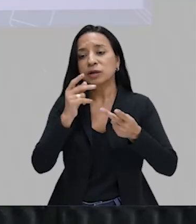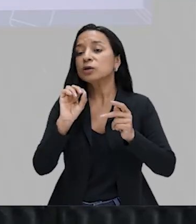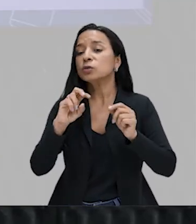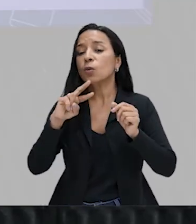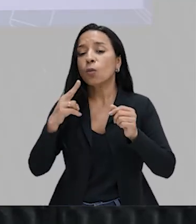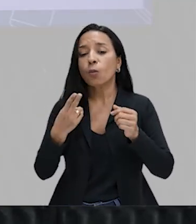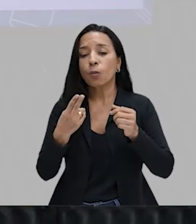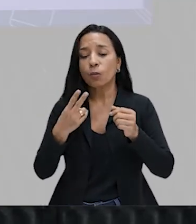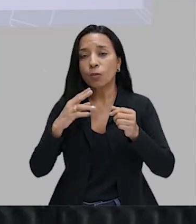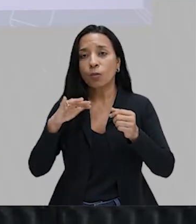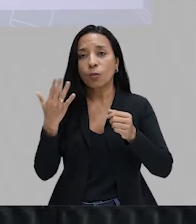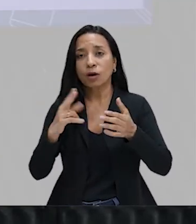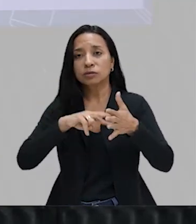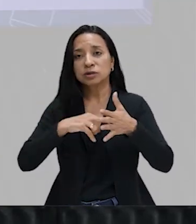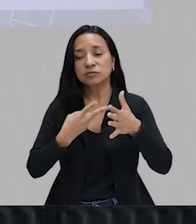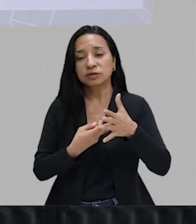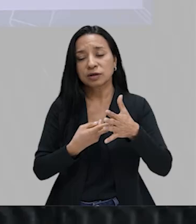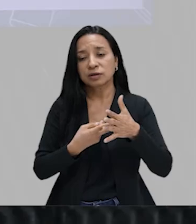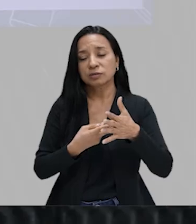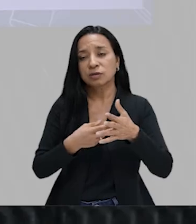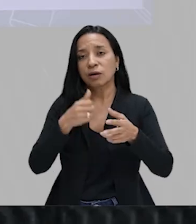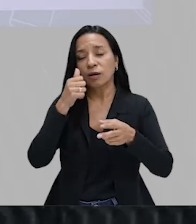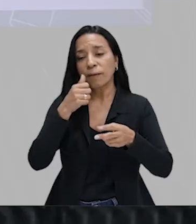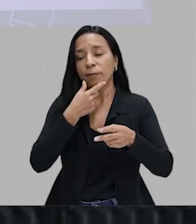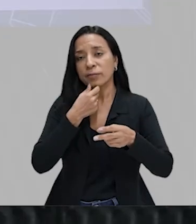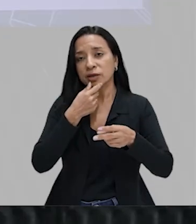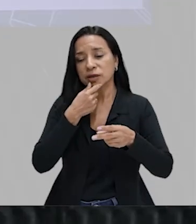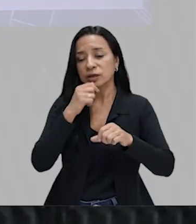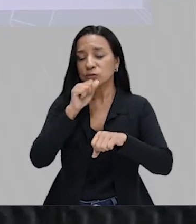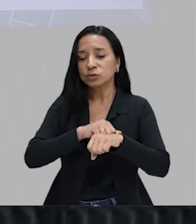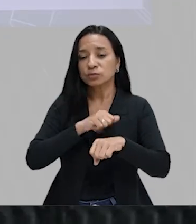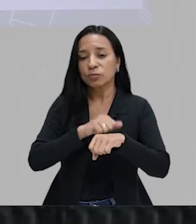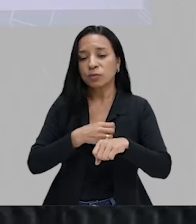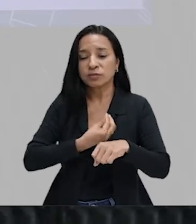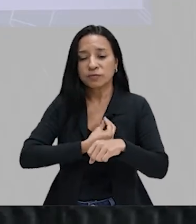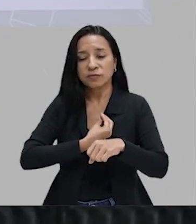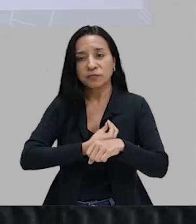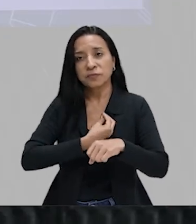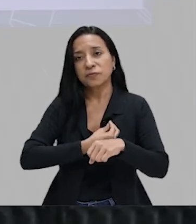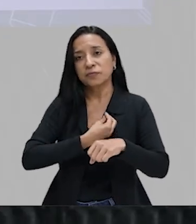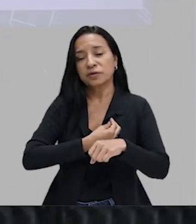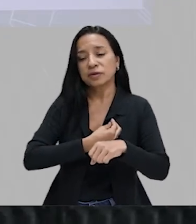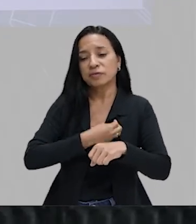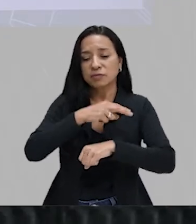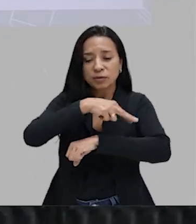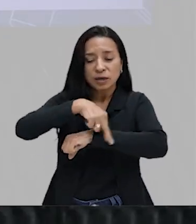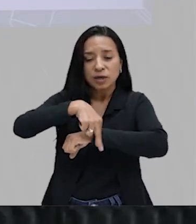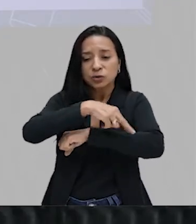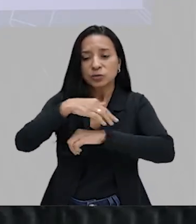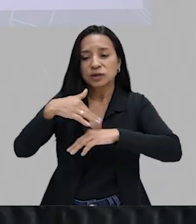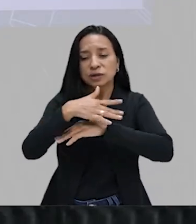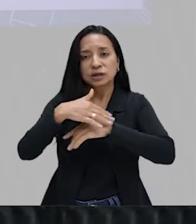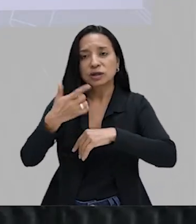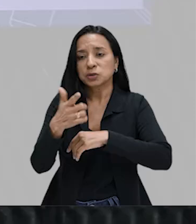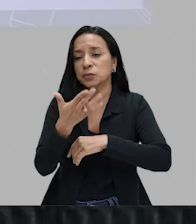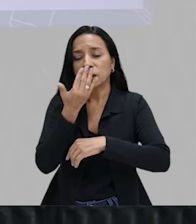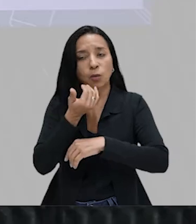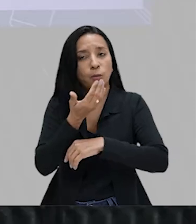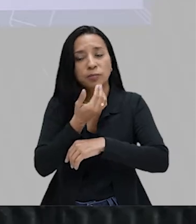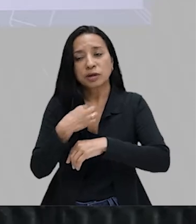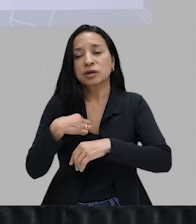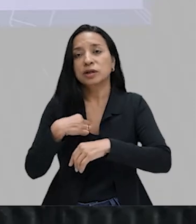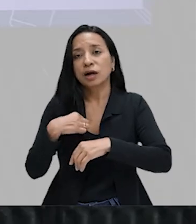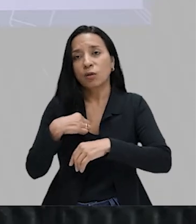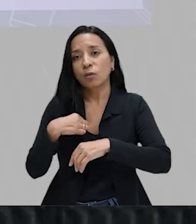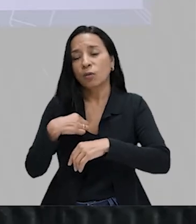sentido? E quando eu digo meninos pobres, vivem pelas ruas da cidade, sem alimentação, sem roupa, sem uma